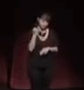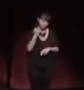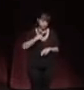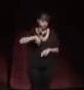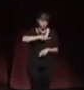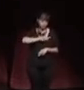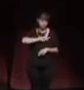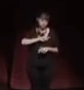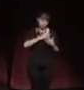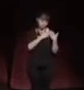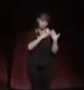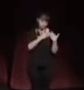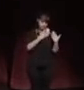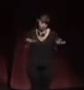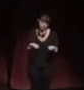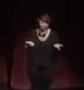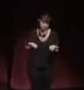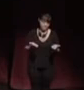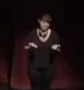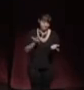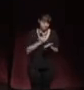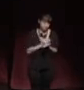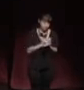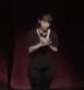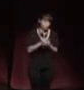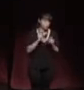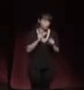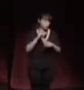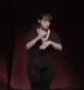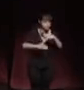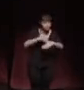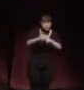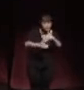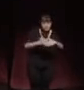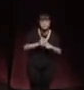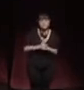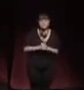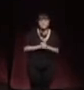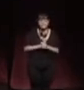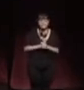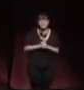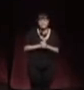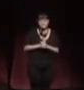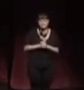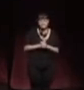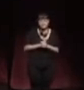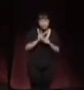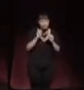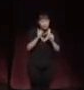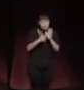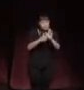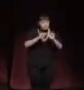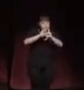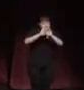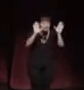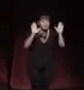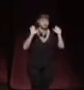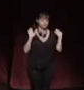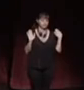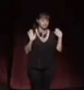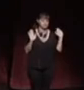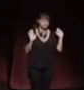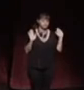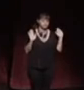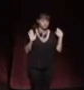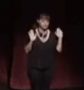função, nessa introdução, começar desenvolvendo bem, explicitando essa ideia que é muito simples,